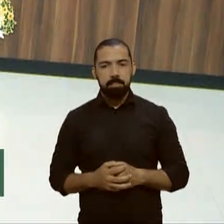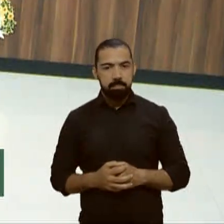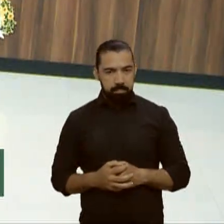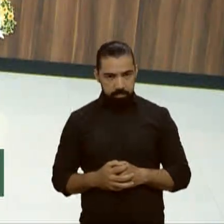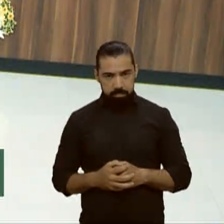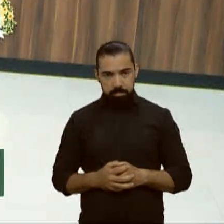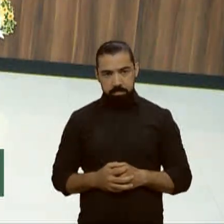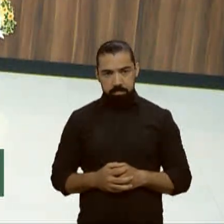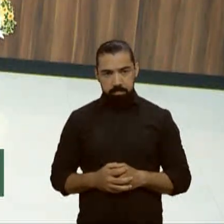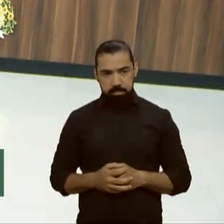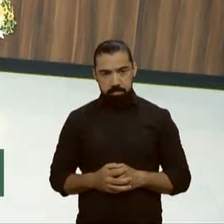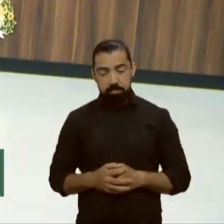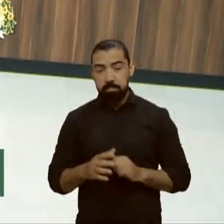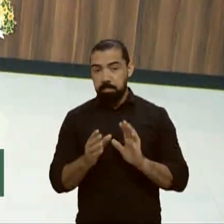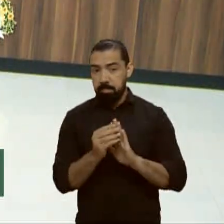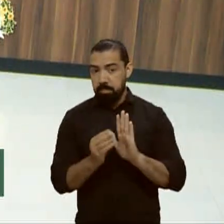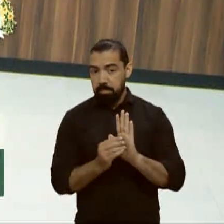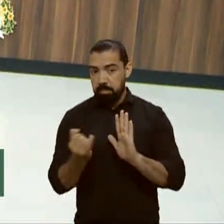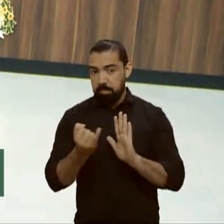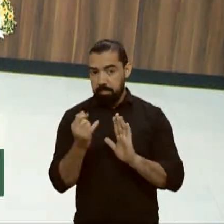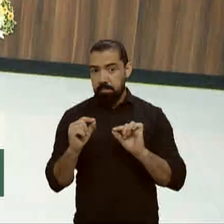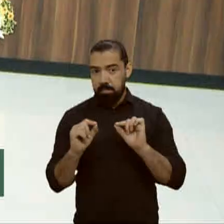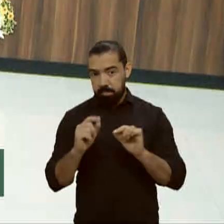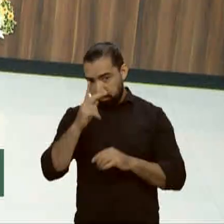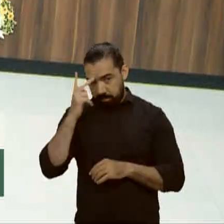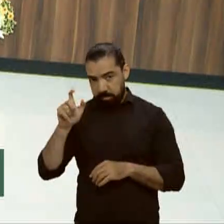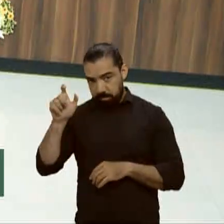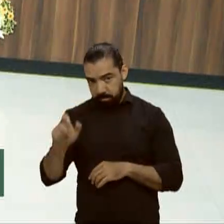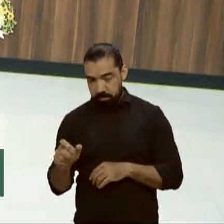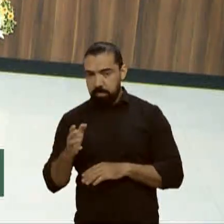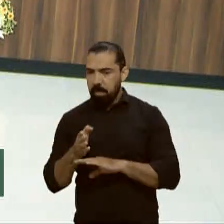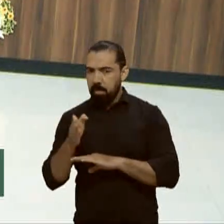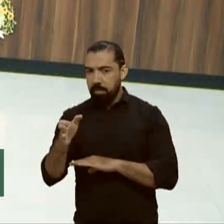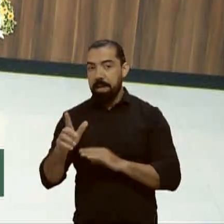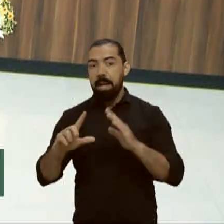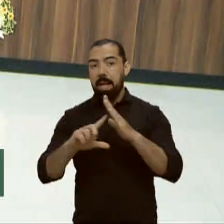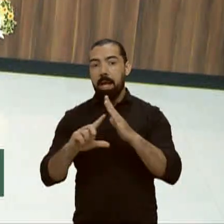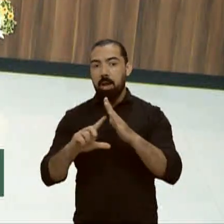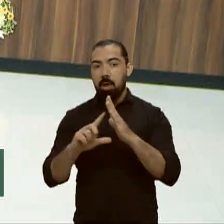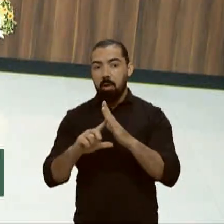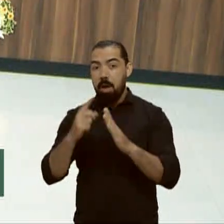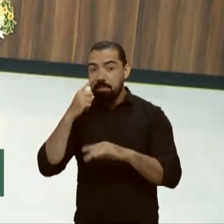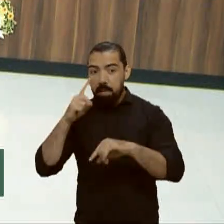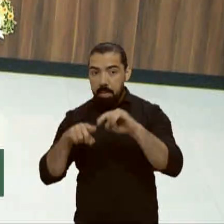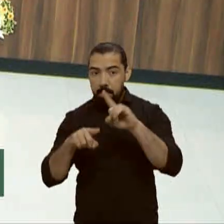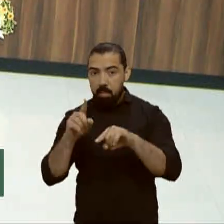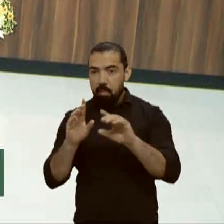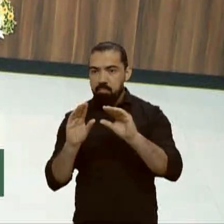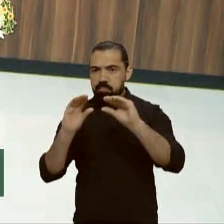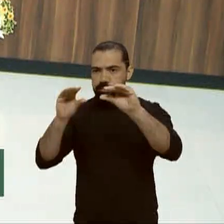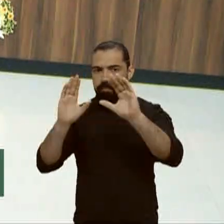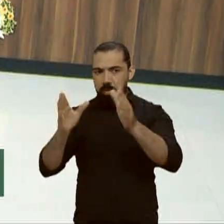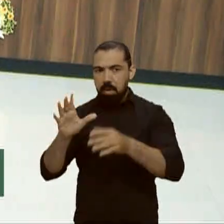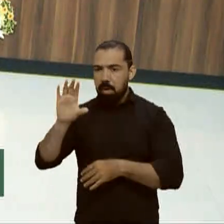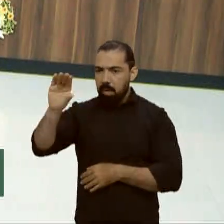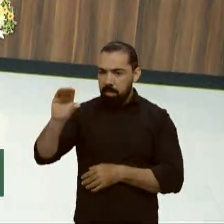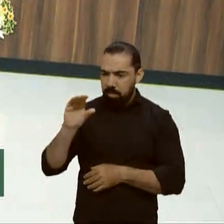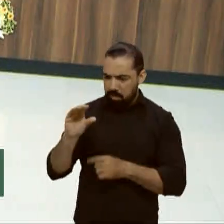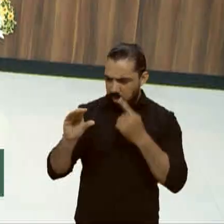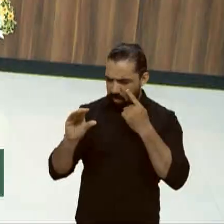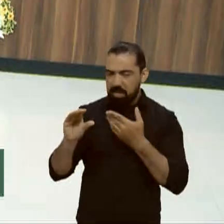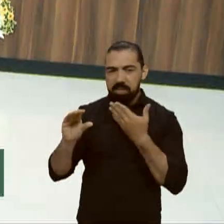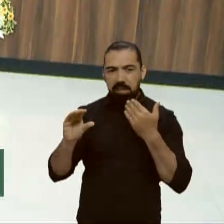E um dado importante, mesmo que ele vá lá na prateleira e com um produto que já está com defeito, uma